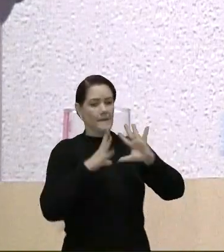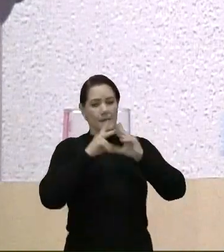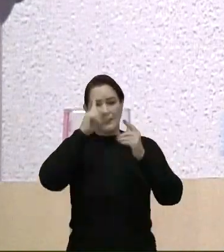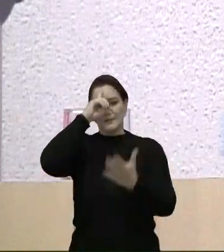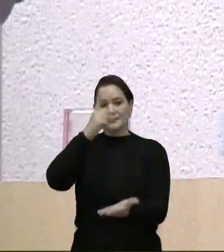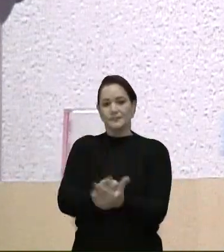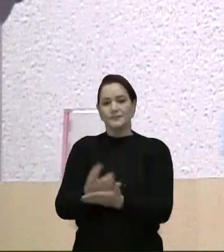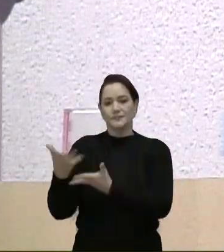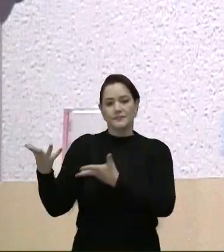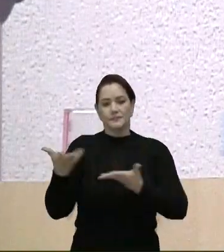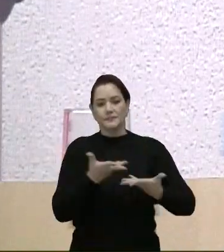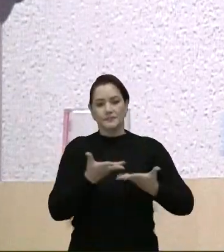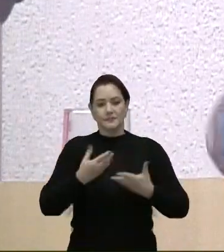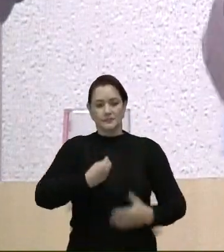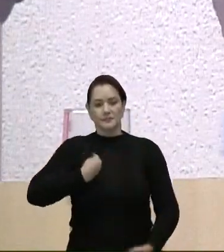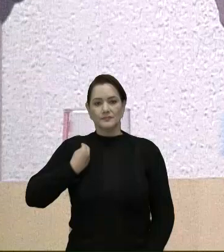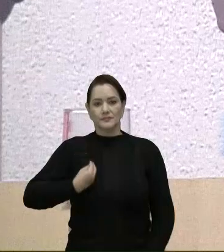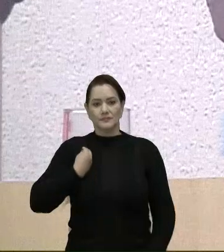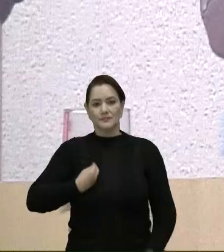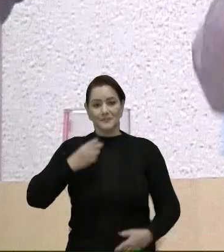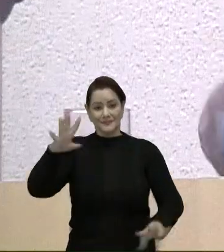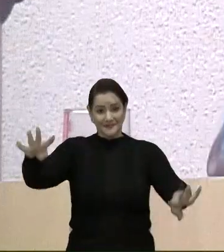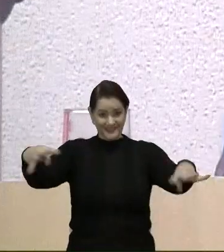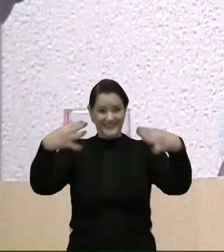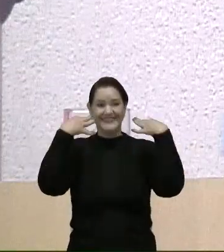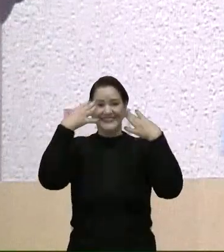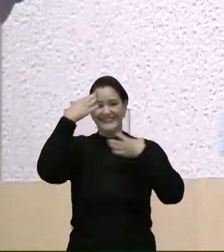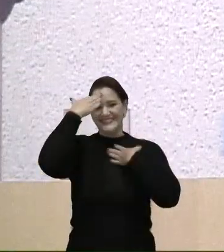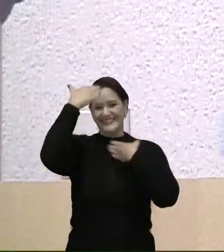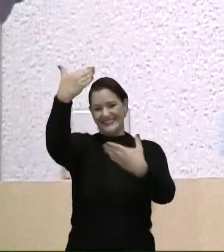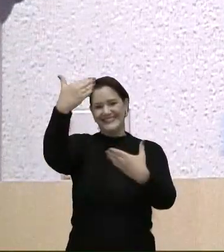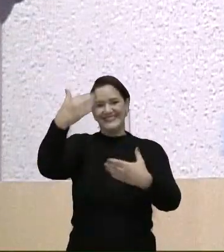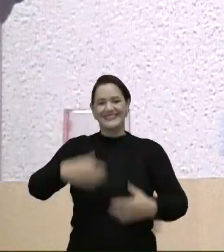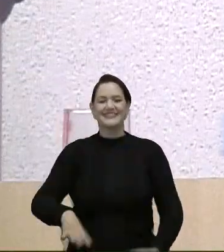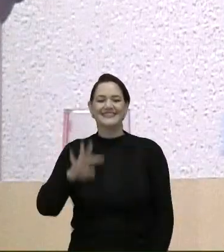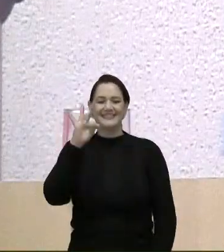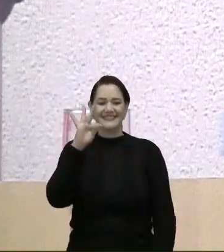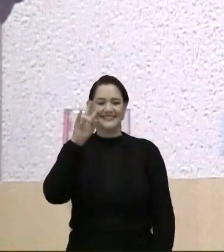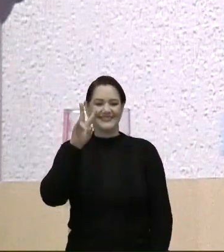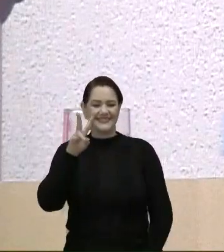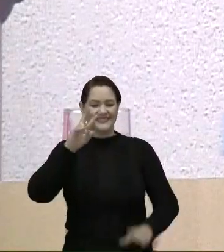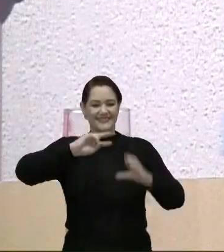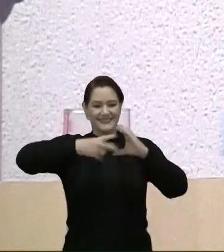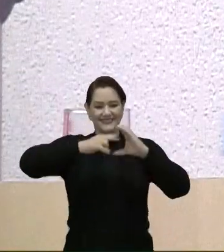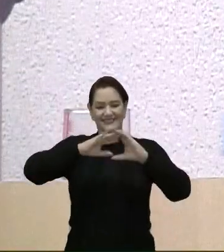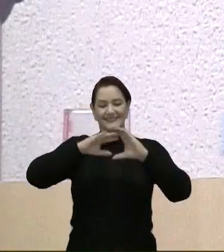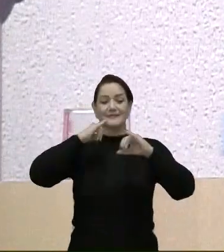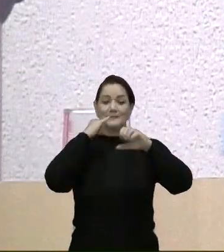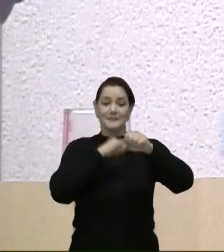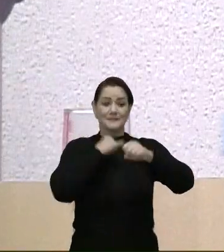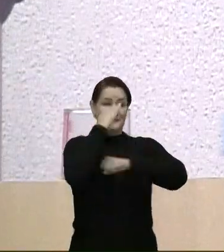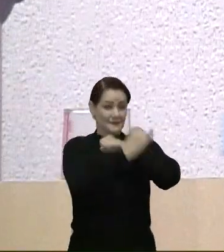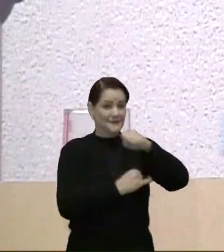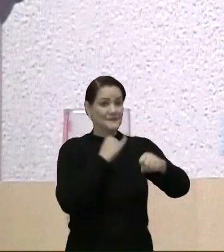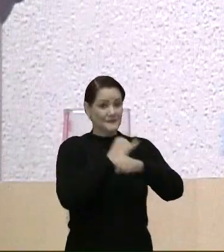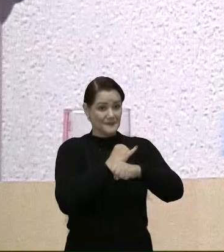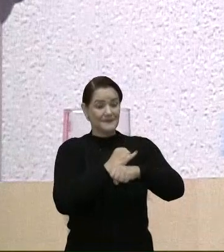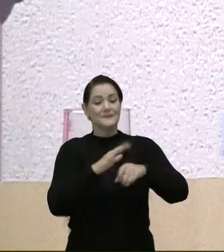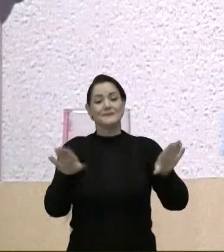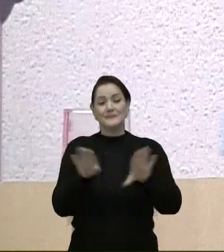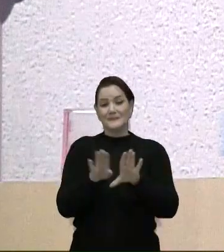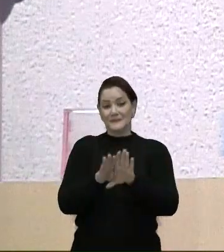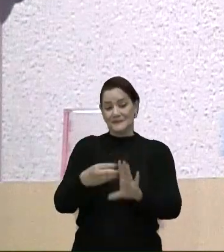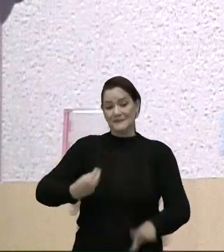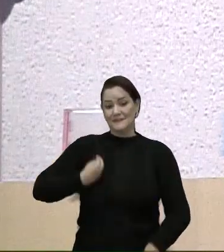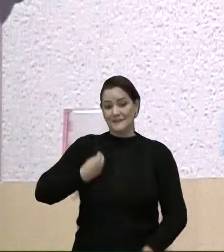autoridades convidadas presentes. Aos telespectadores, muito obrigado, da TV Câmara, os internautas que acompanham ao vivo esta